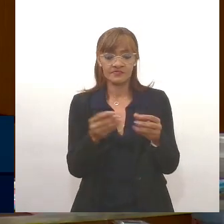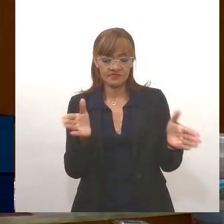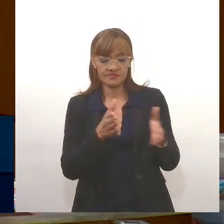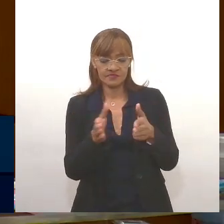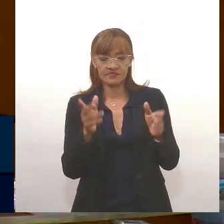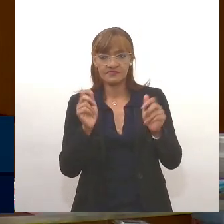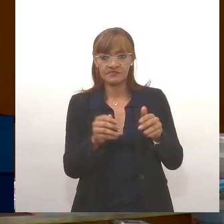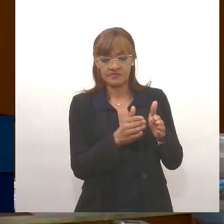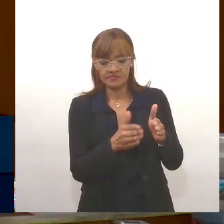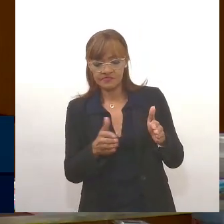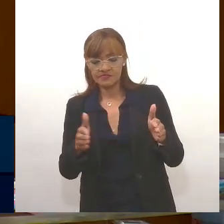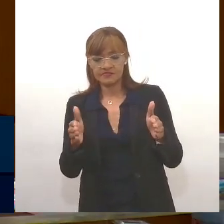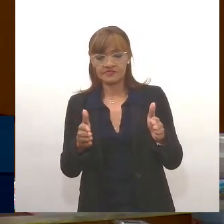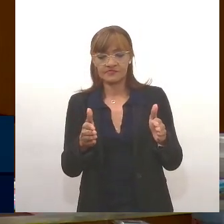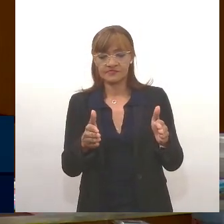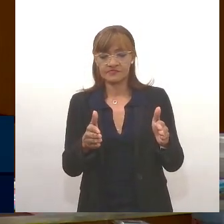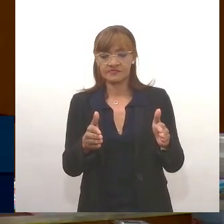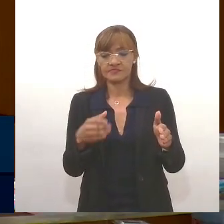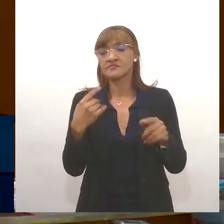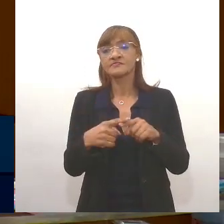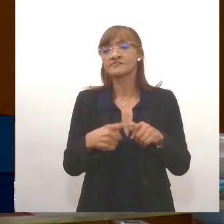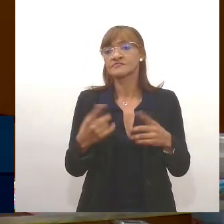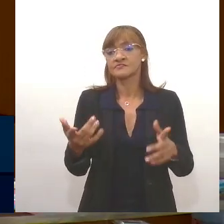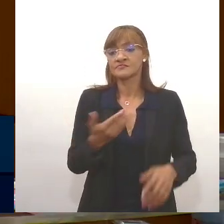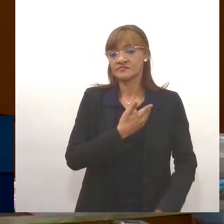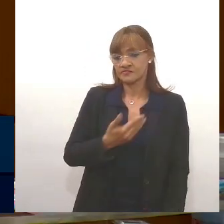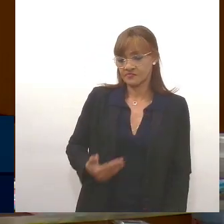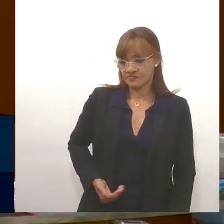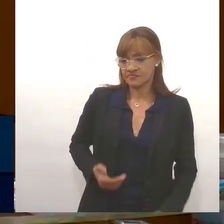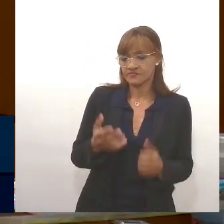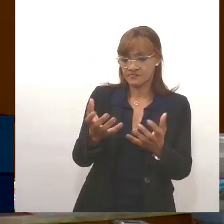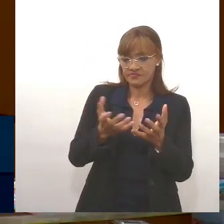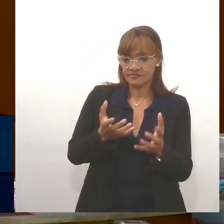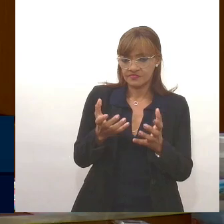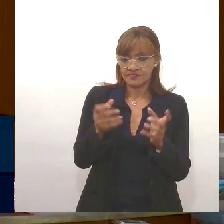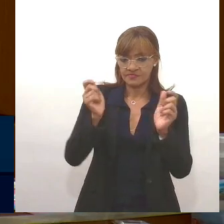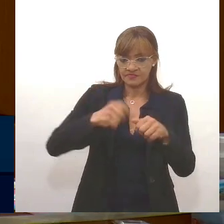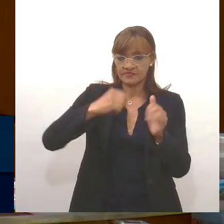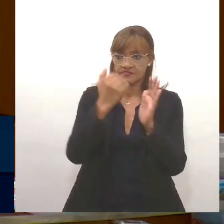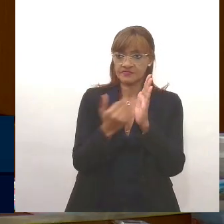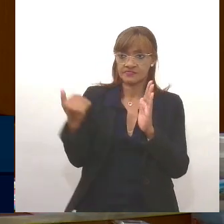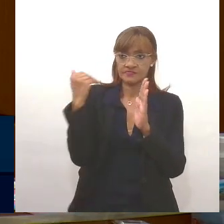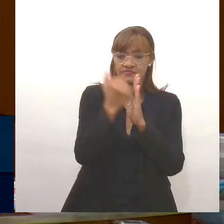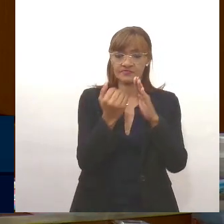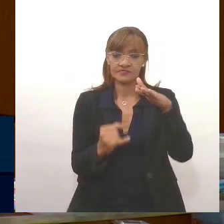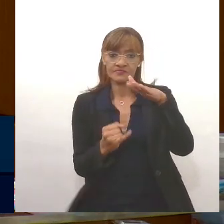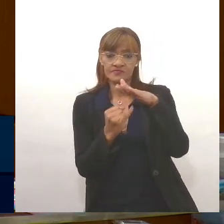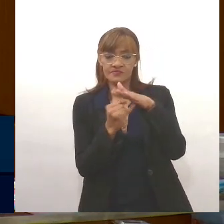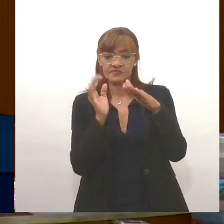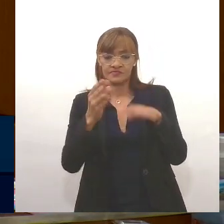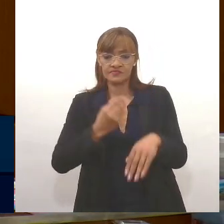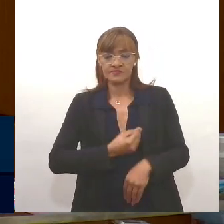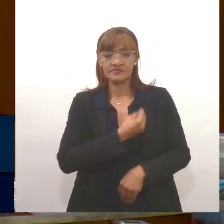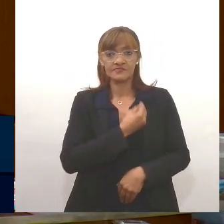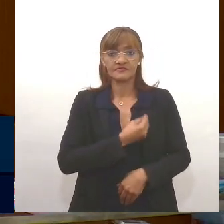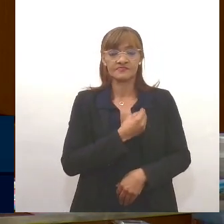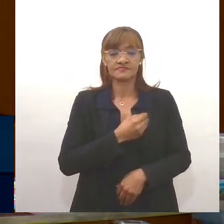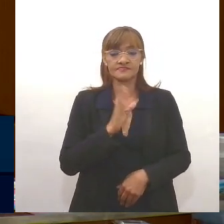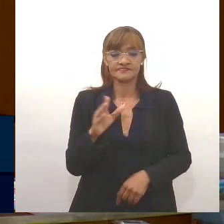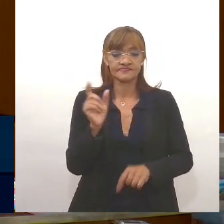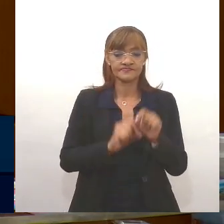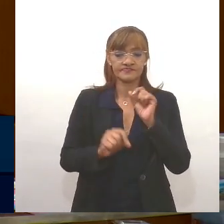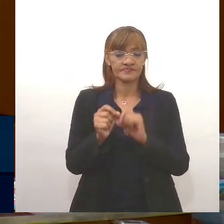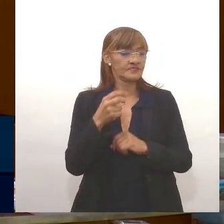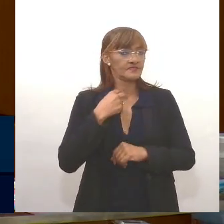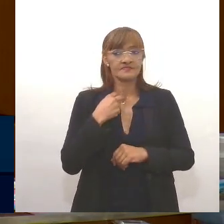estendido Porque se o governo realmente quer ampliar as entidades participativas no conselho Não pode dar um prazo